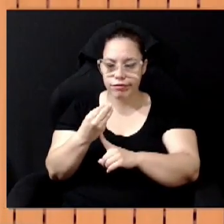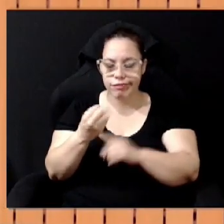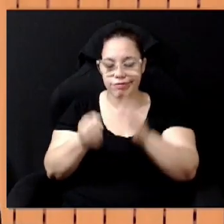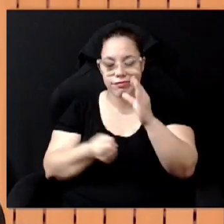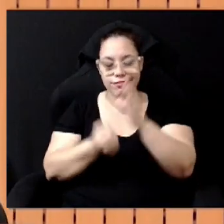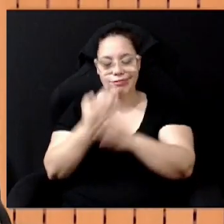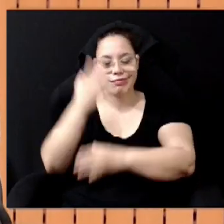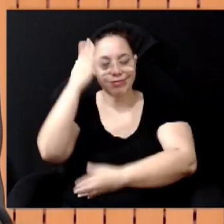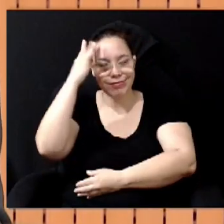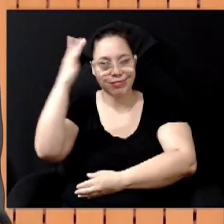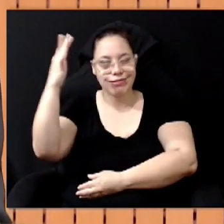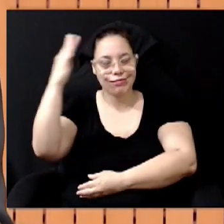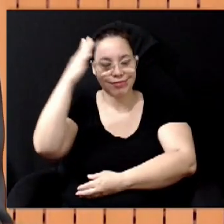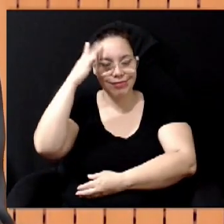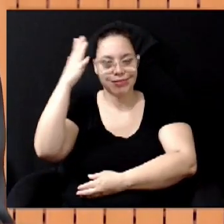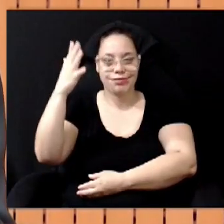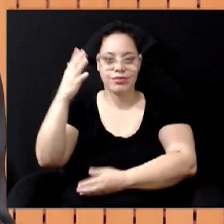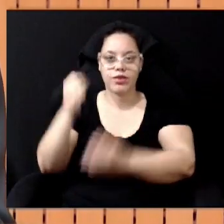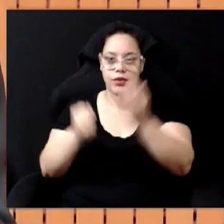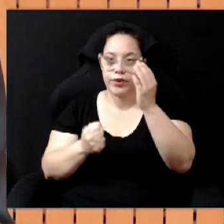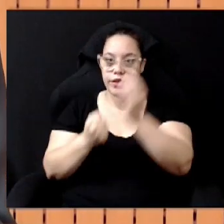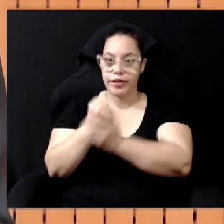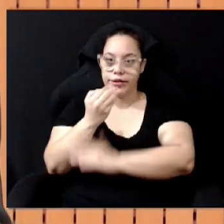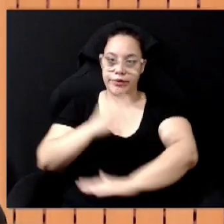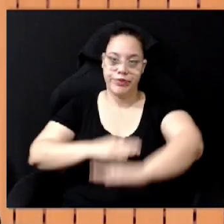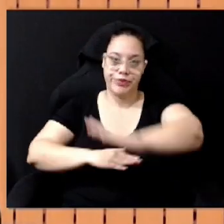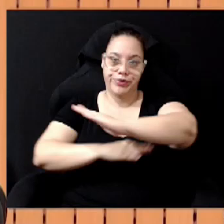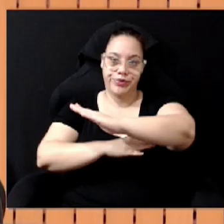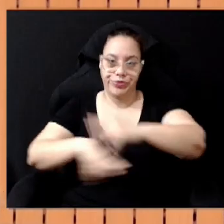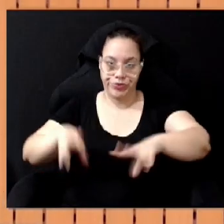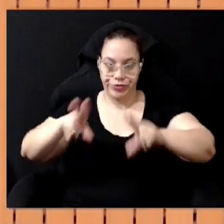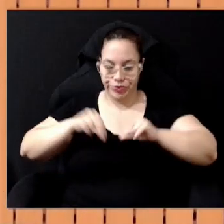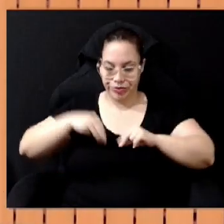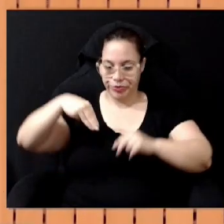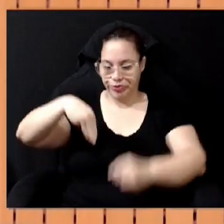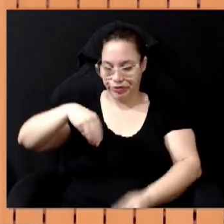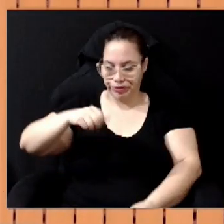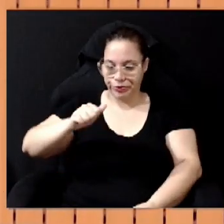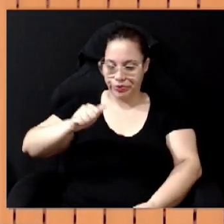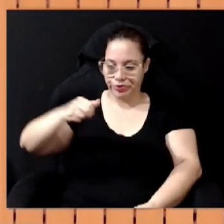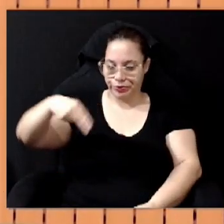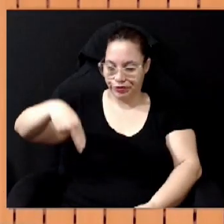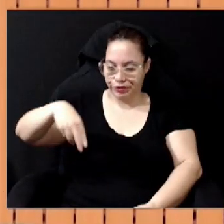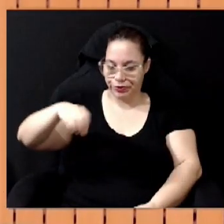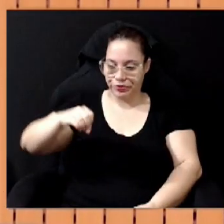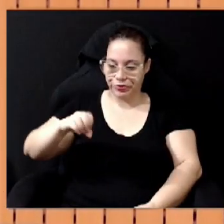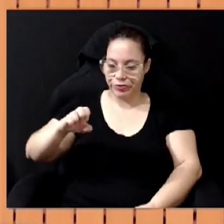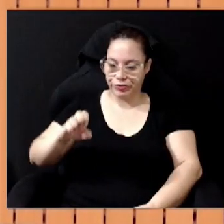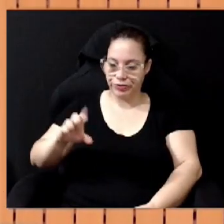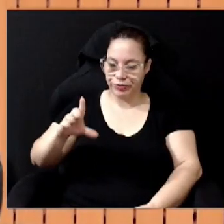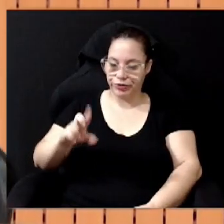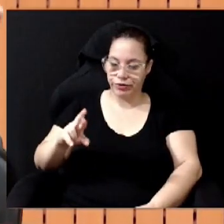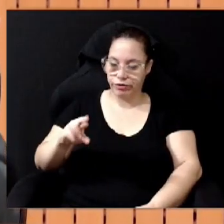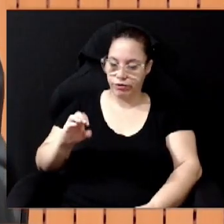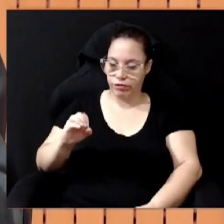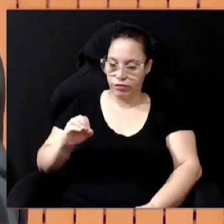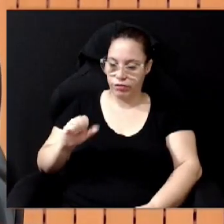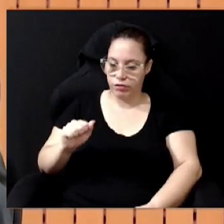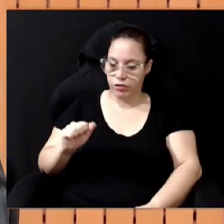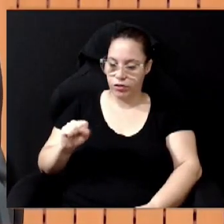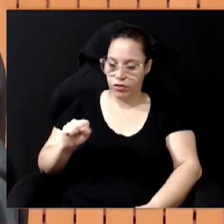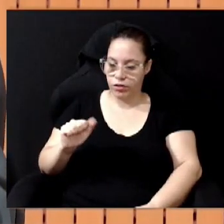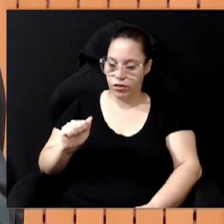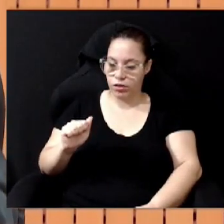nós criamos na Câmara o diploma Noel Rosa, com essa finalidade, esse objetivo de homenagear